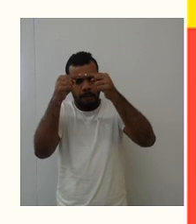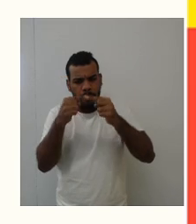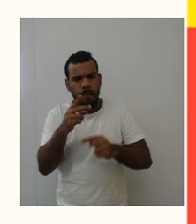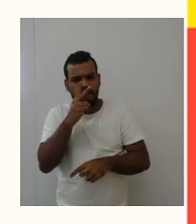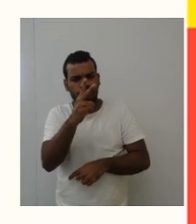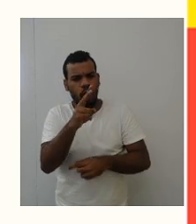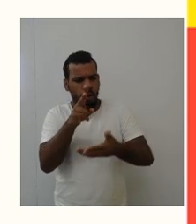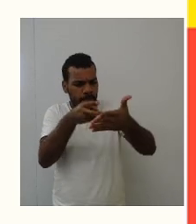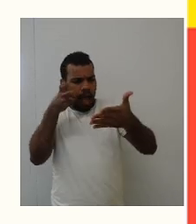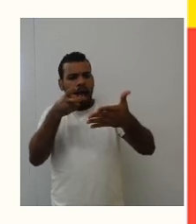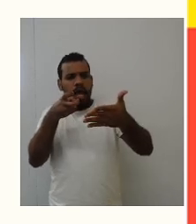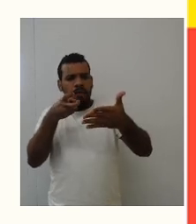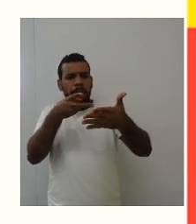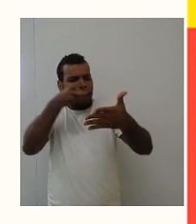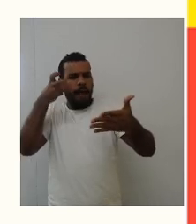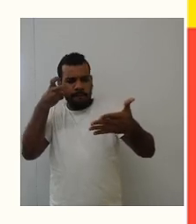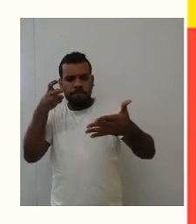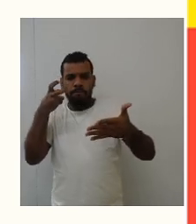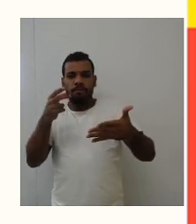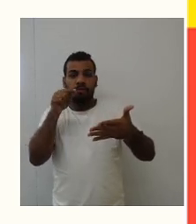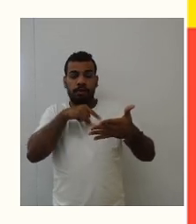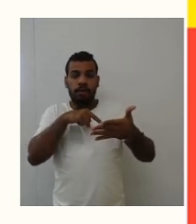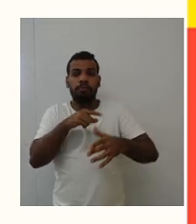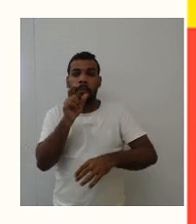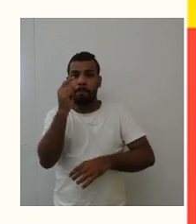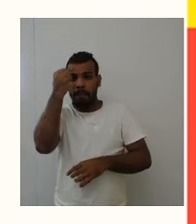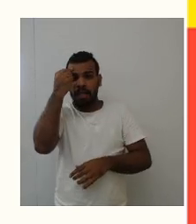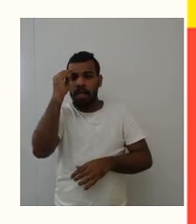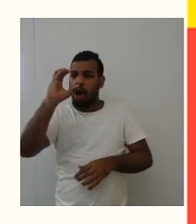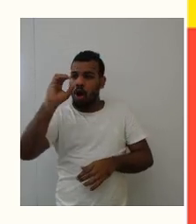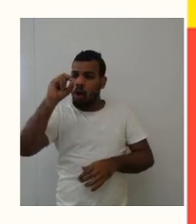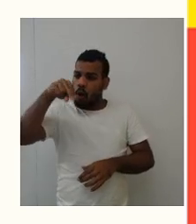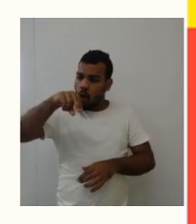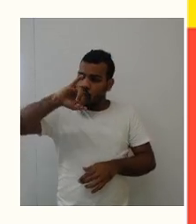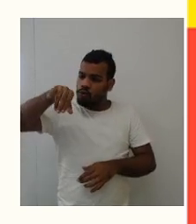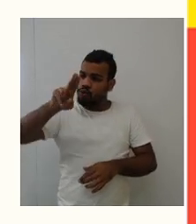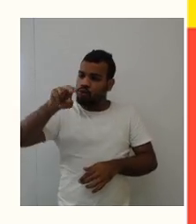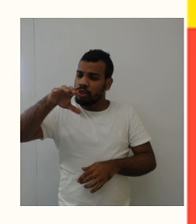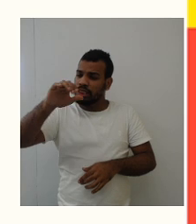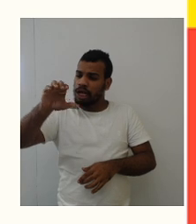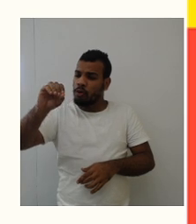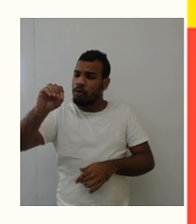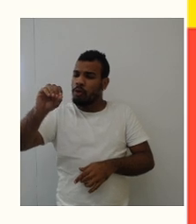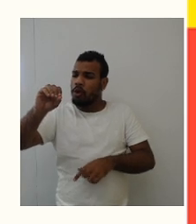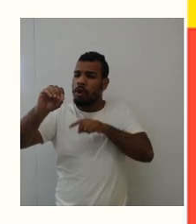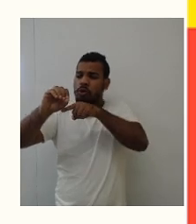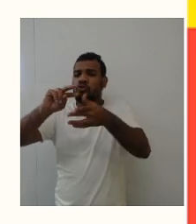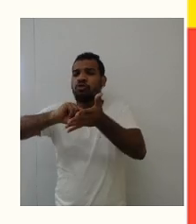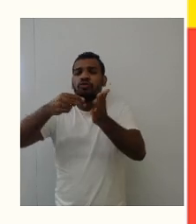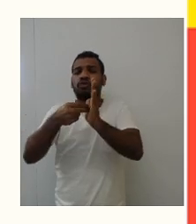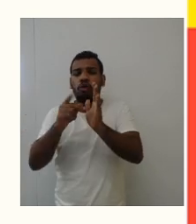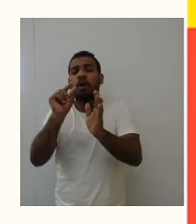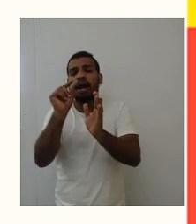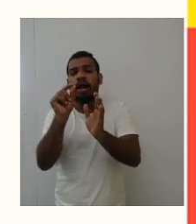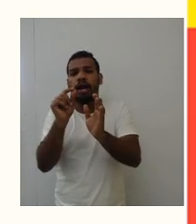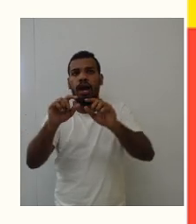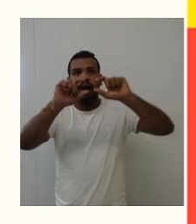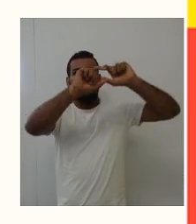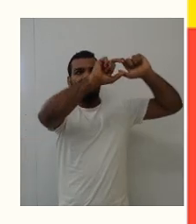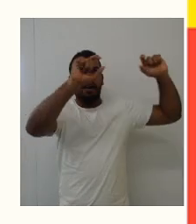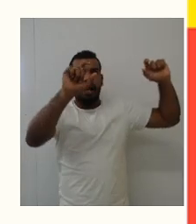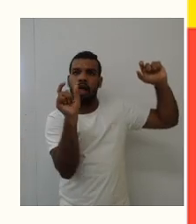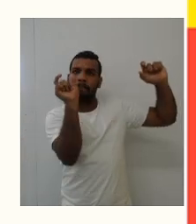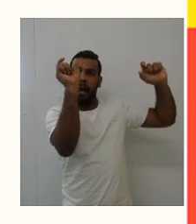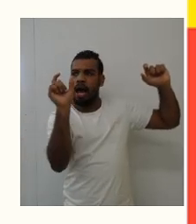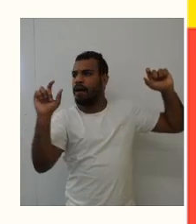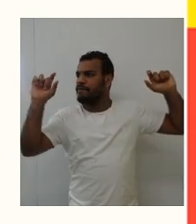a gente, quando pensa em conjunções, a gente geralmente pensa que as conjunções servem para ligar orações, né? E elas fazem